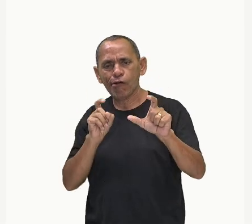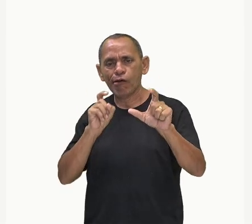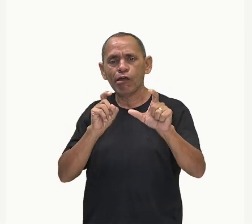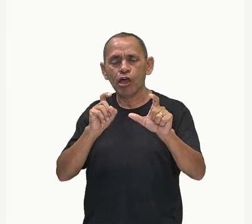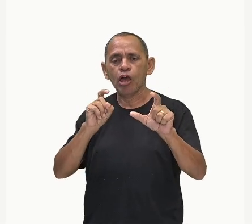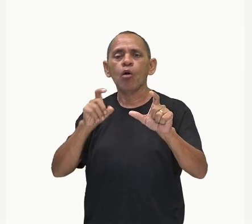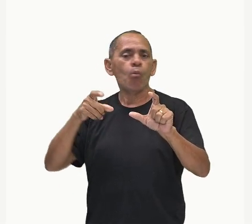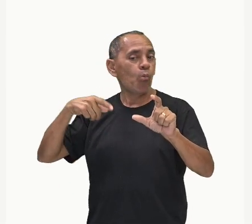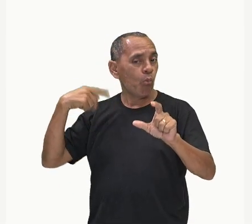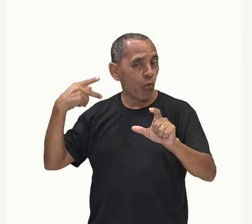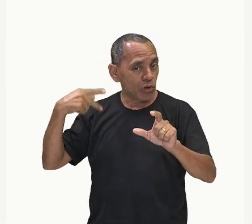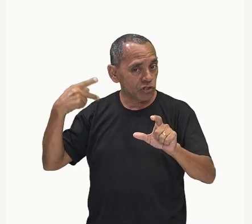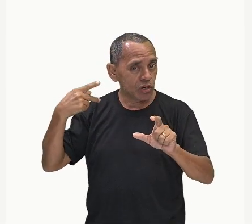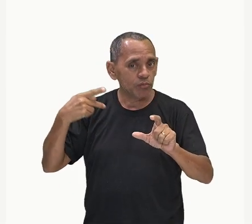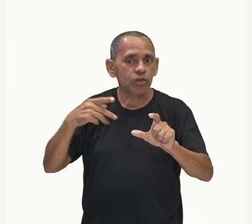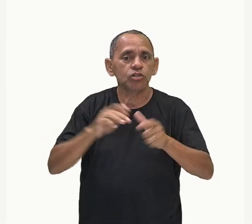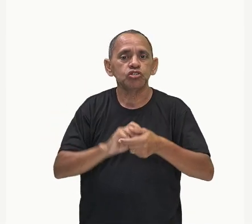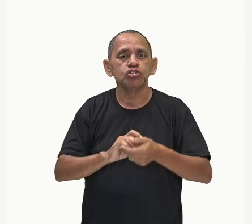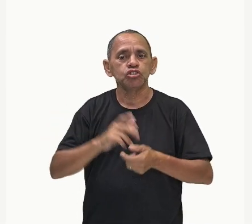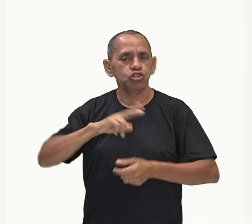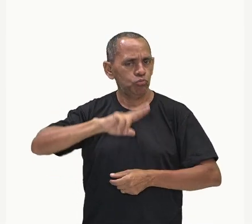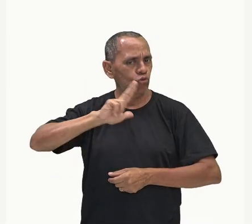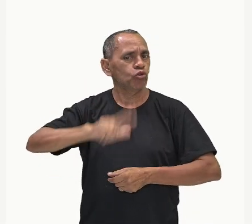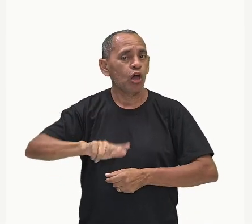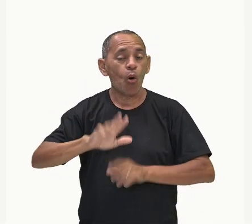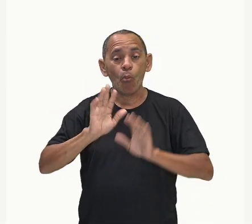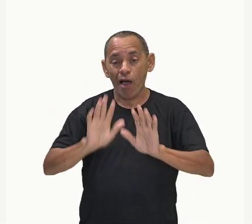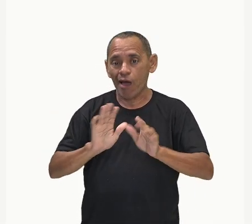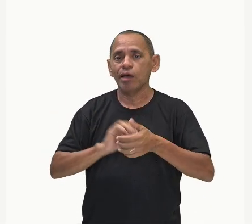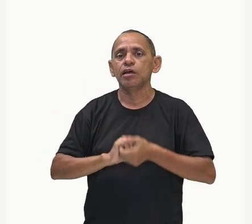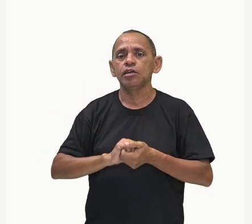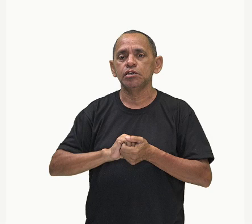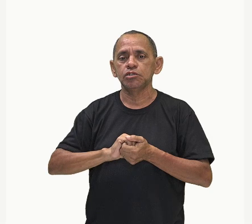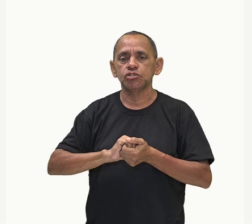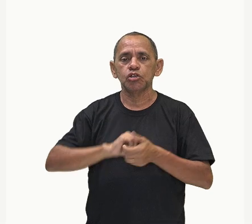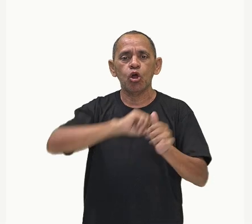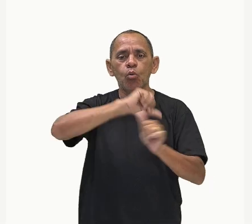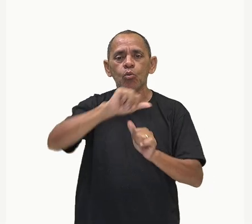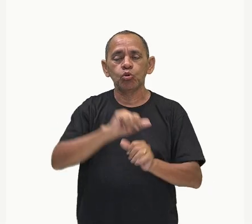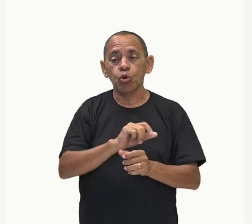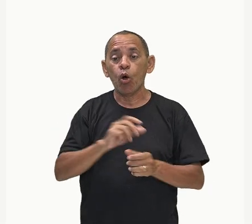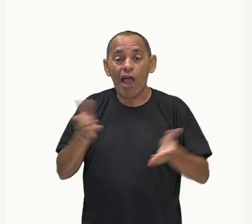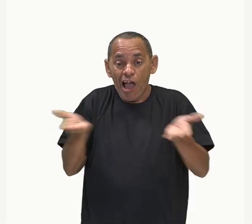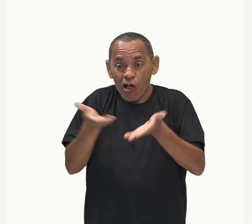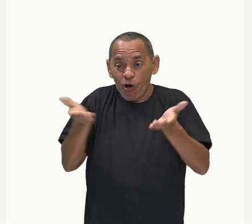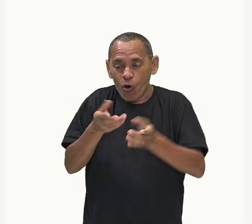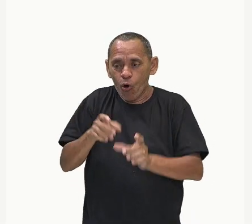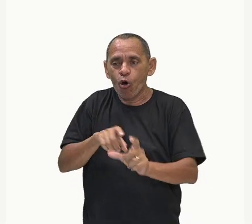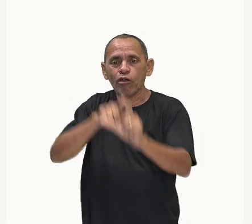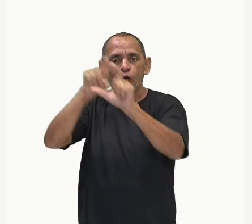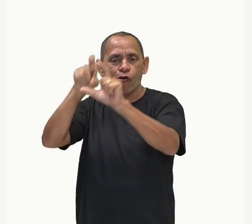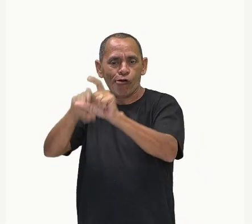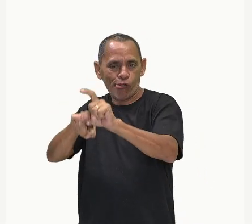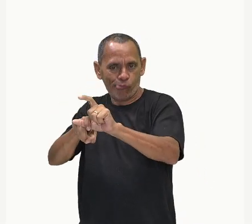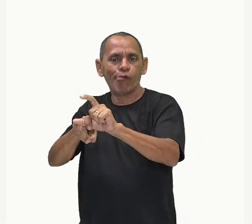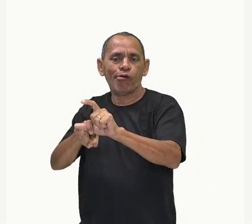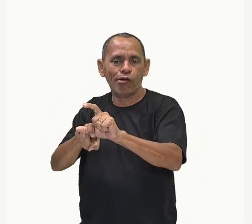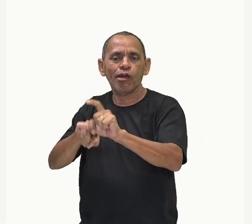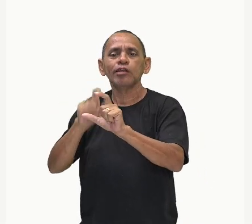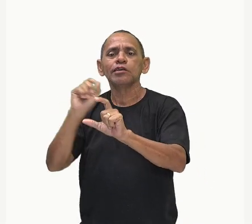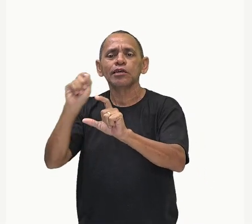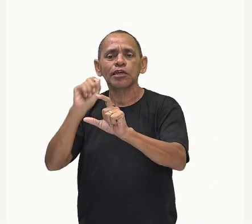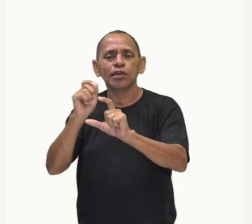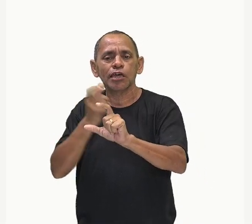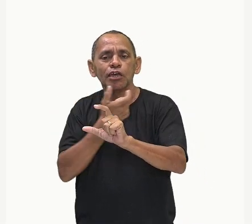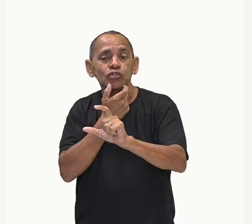politicamente de Portugal, mas tornou-se dependente economicamente dos ingleses,